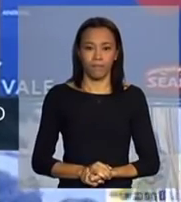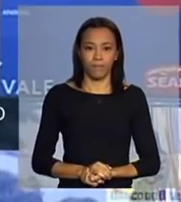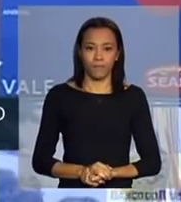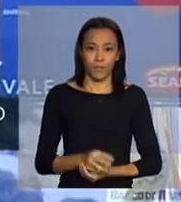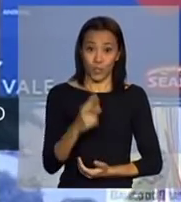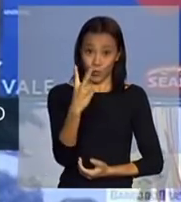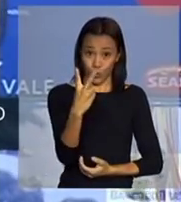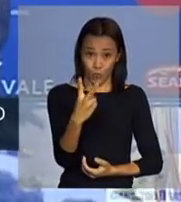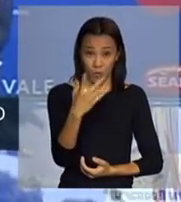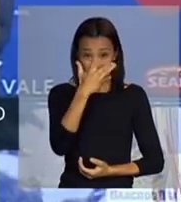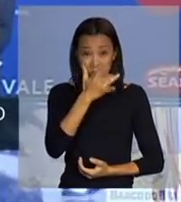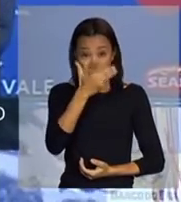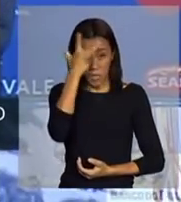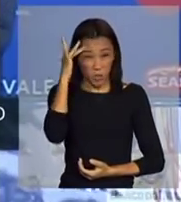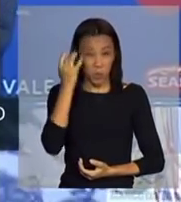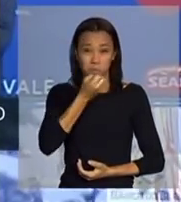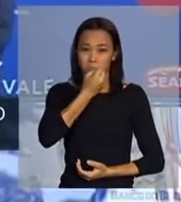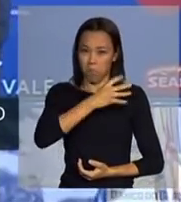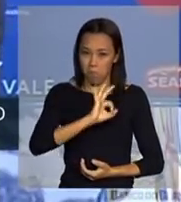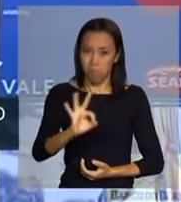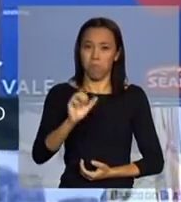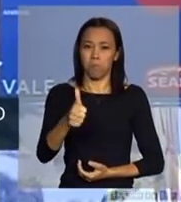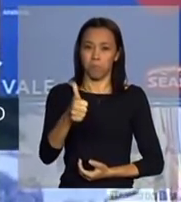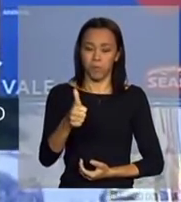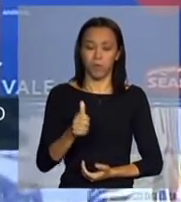duas grandes feras nesse palanque.